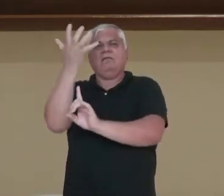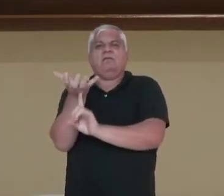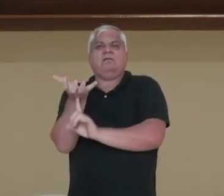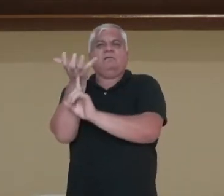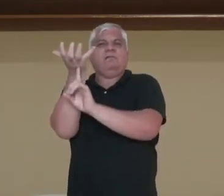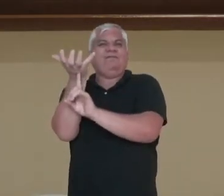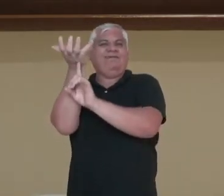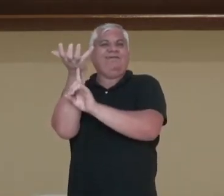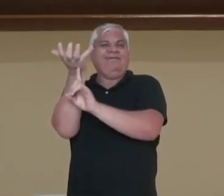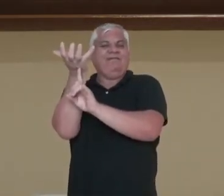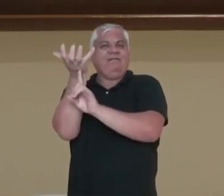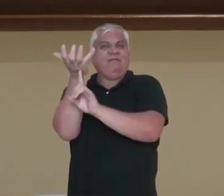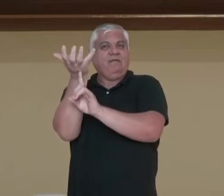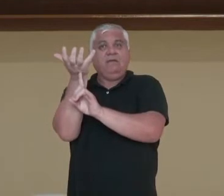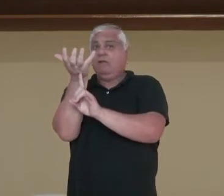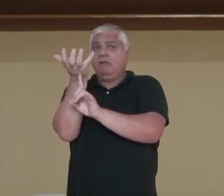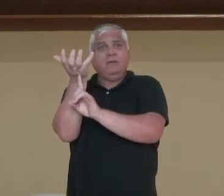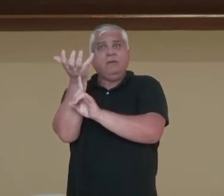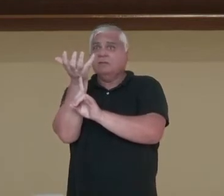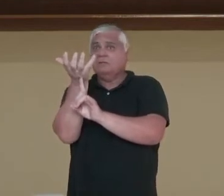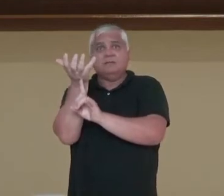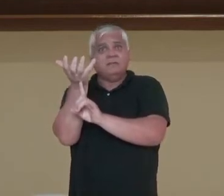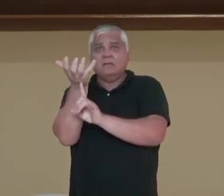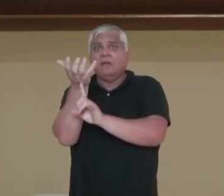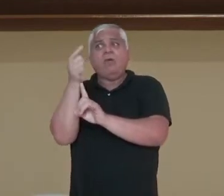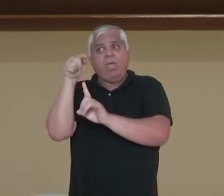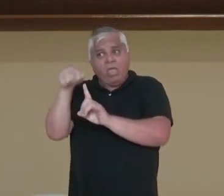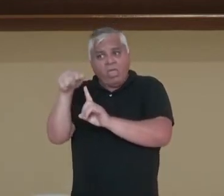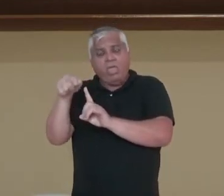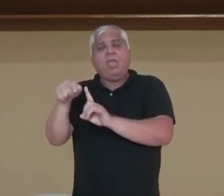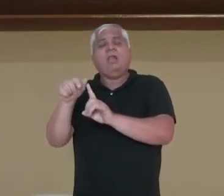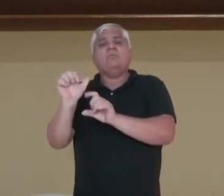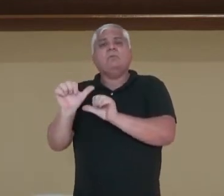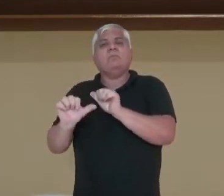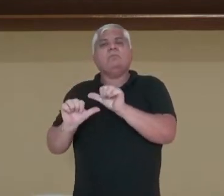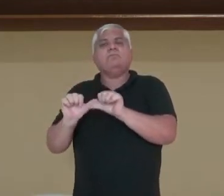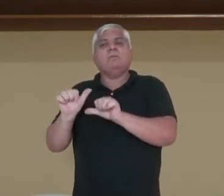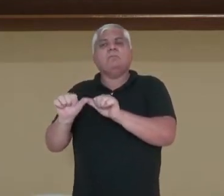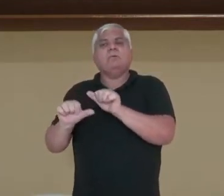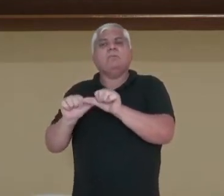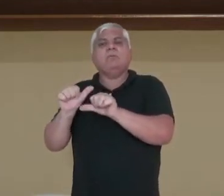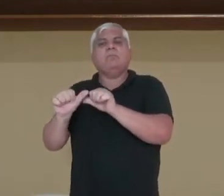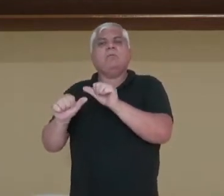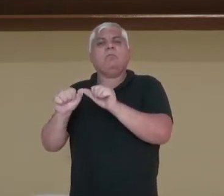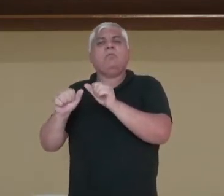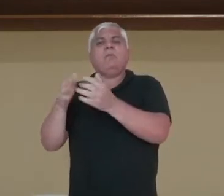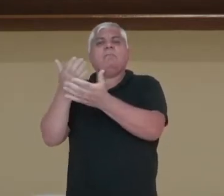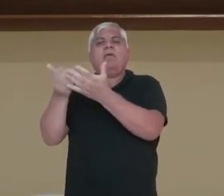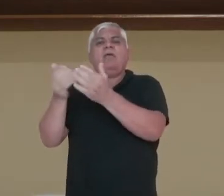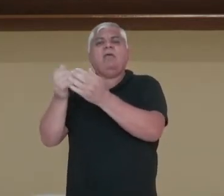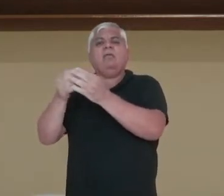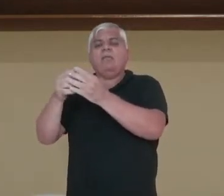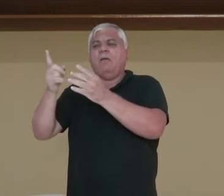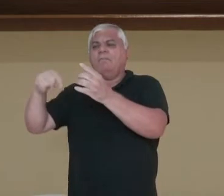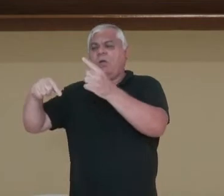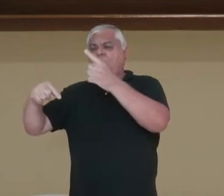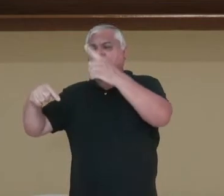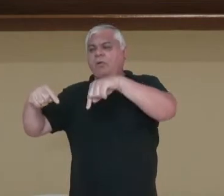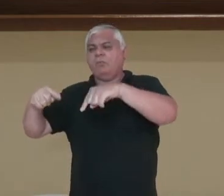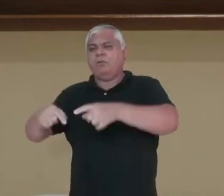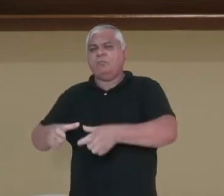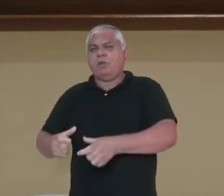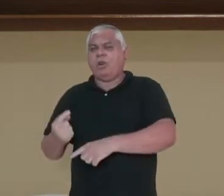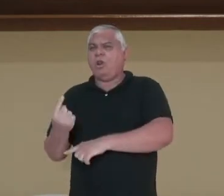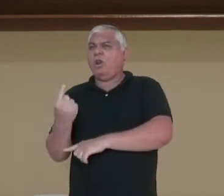foi assim ou porque tem diferenciação de masculina ou feminina, não. É só porque ela perdeu os galhos de baixo, ok? Conforme ela vai